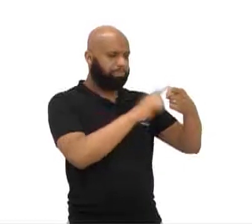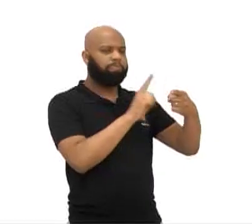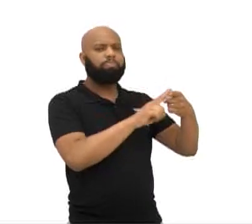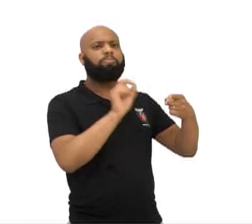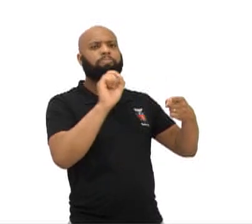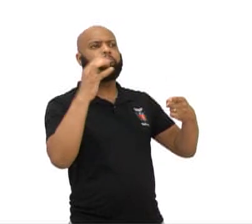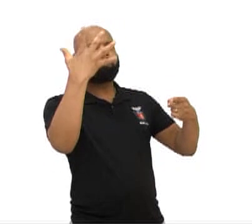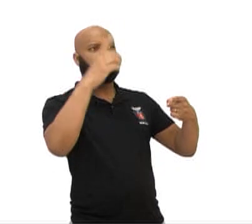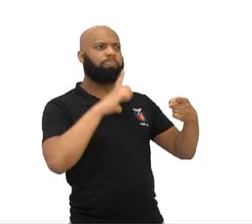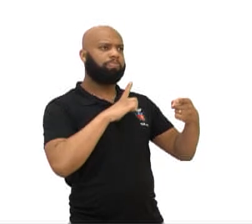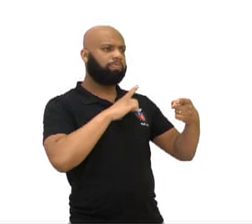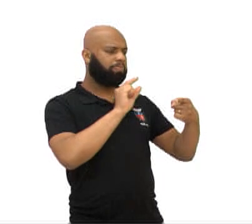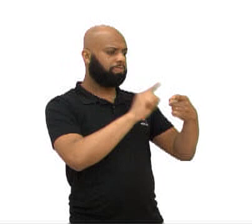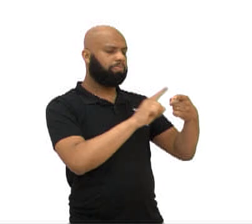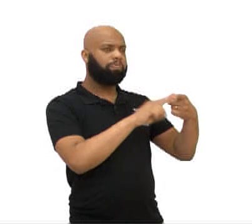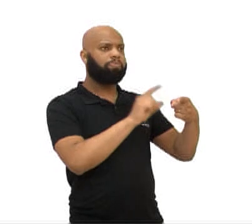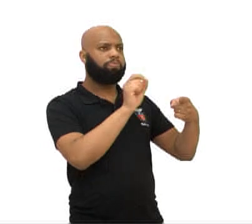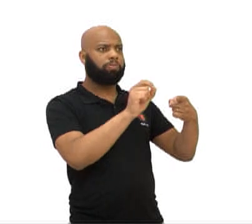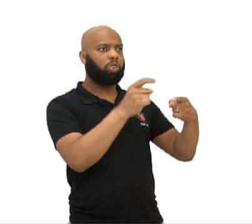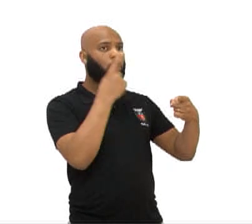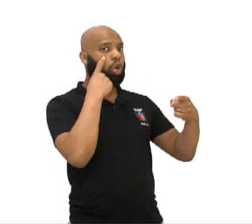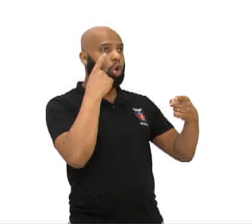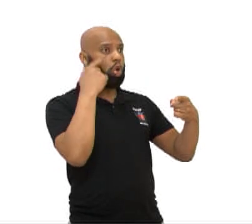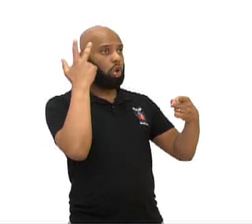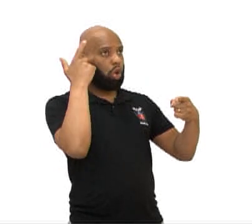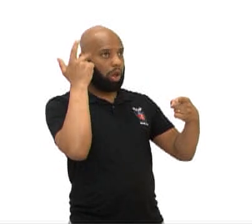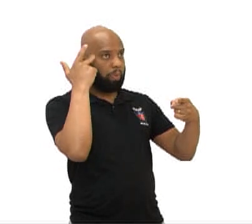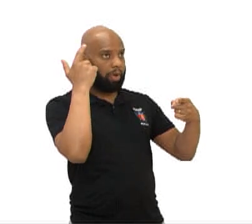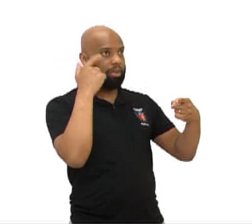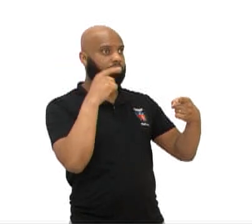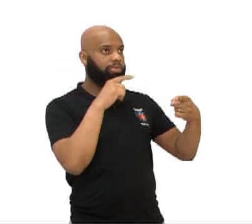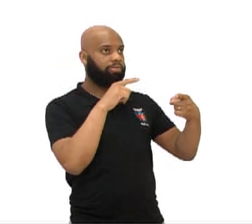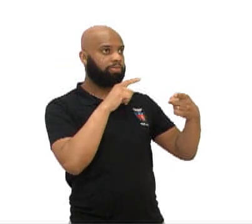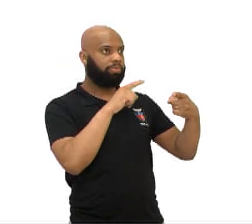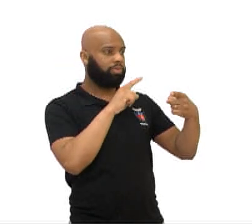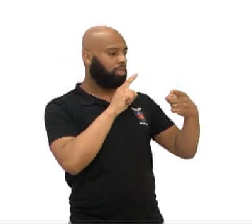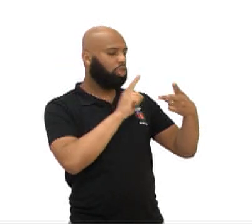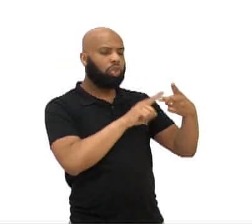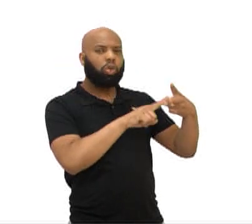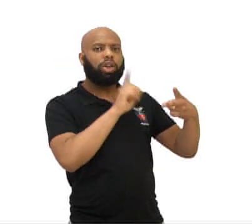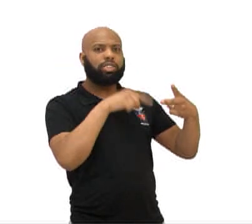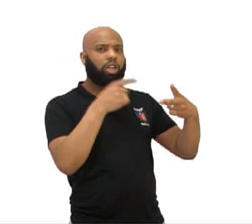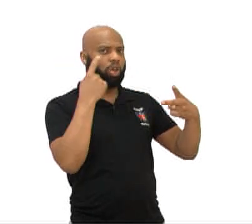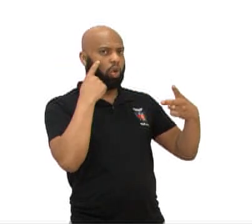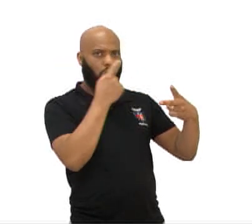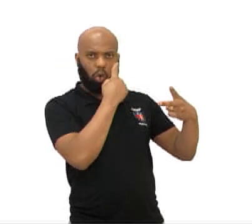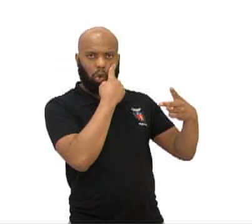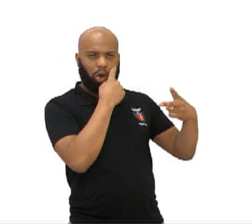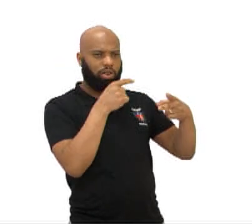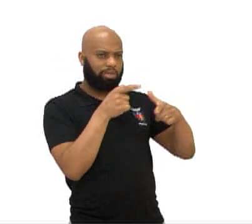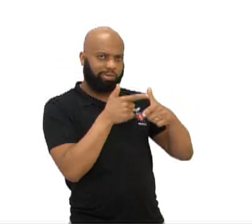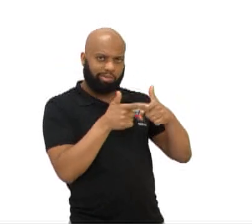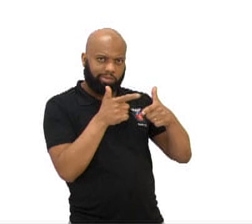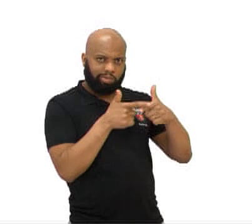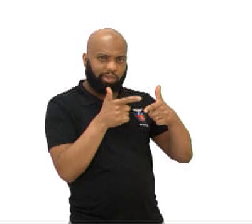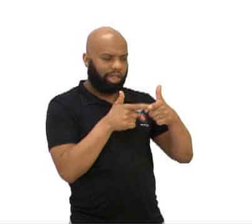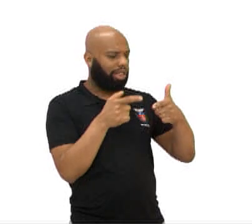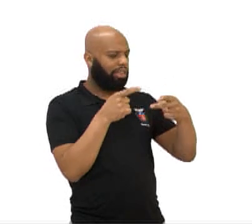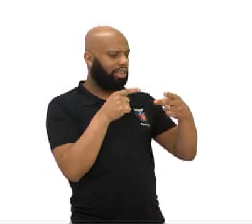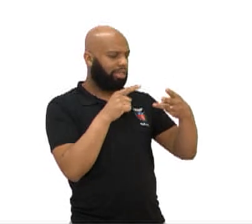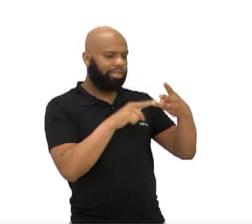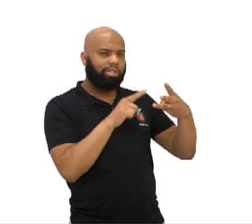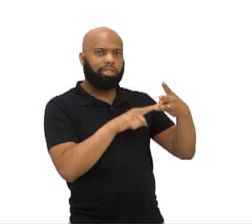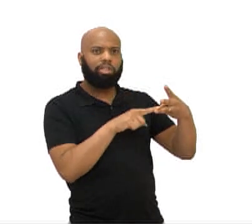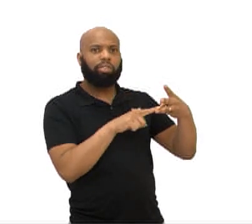o que acontece ali? A questão número 1 se referia ao olho normal, 2, olho com miopia, e o 3, olho com hipermetropia. Na